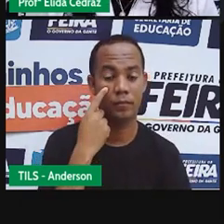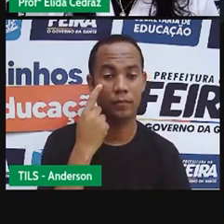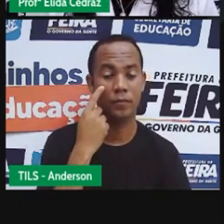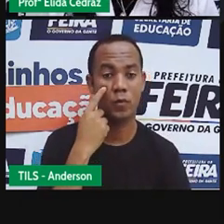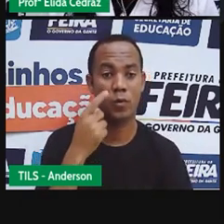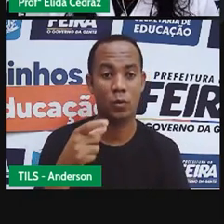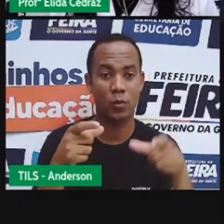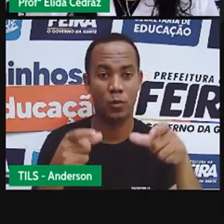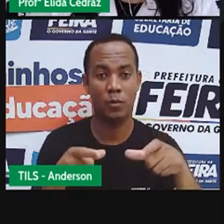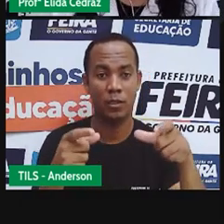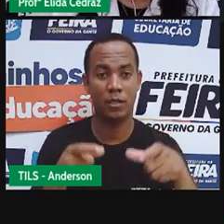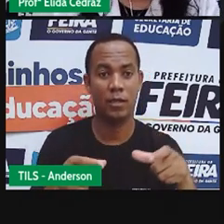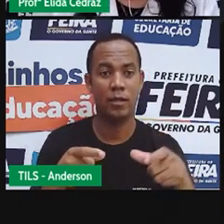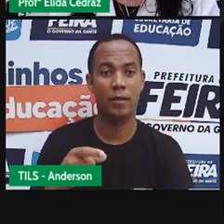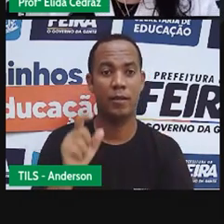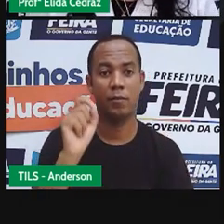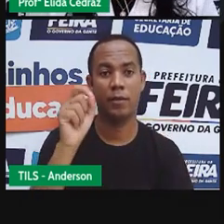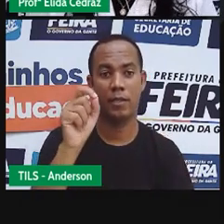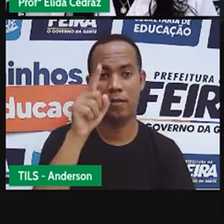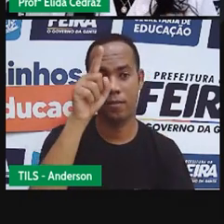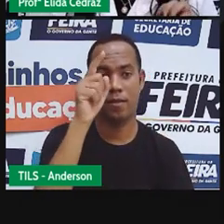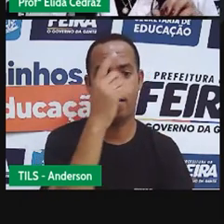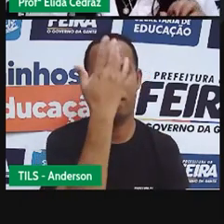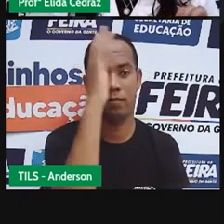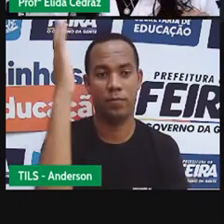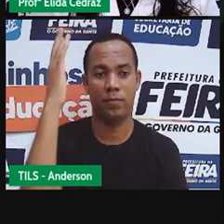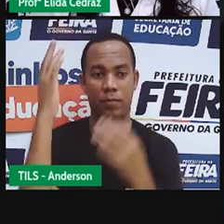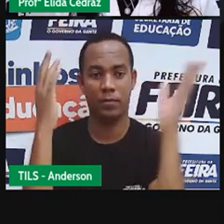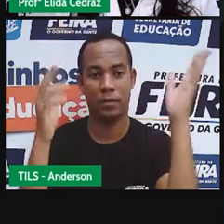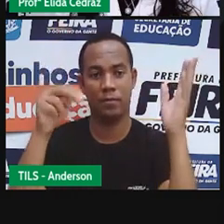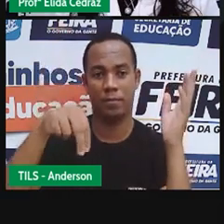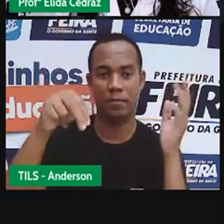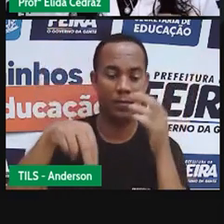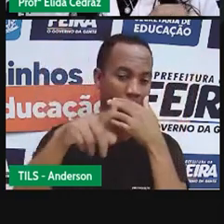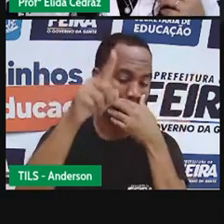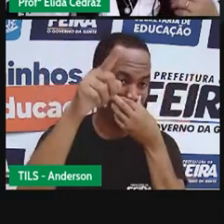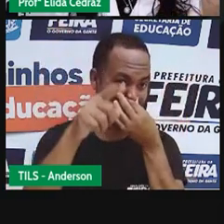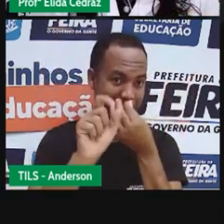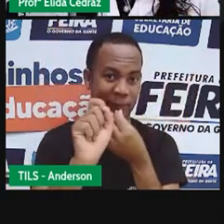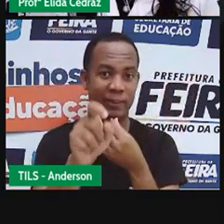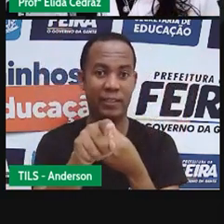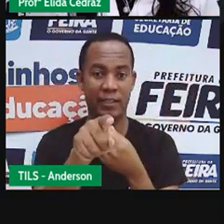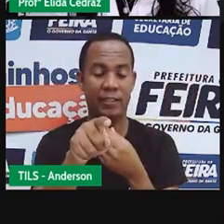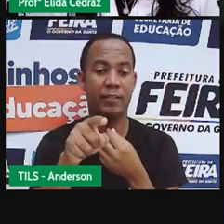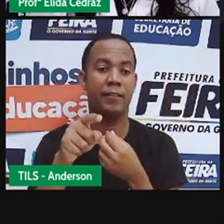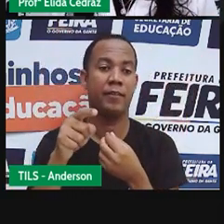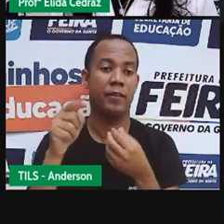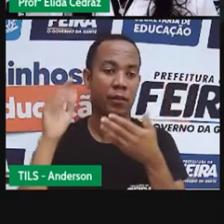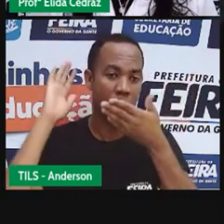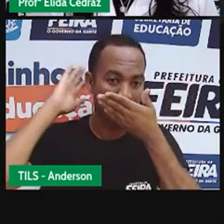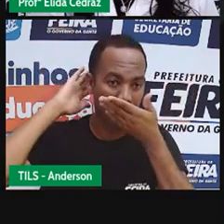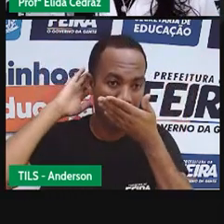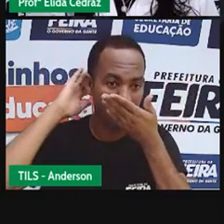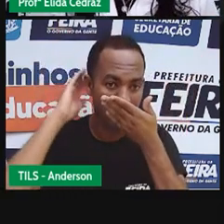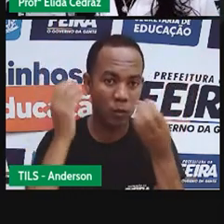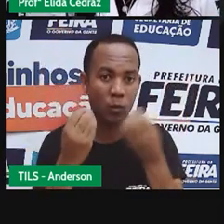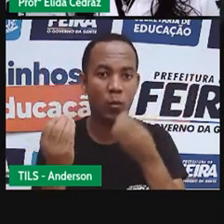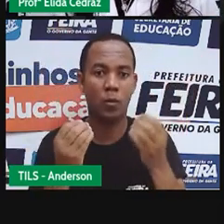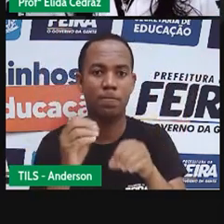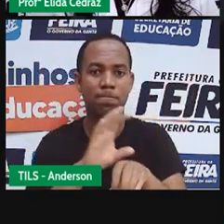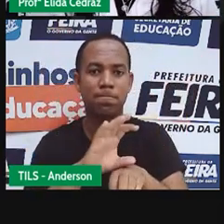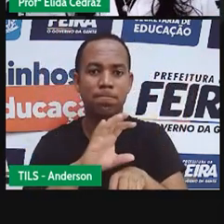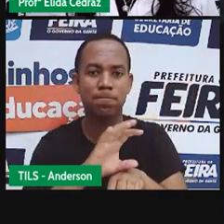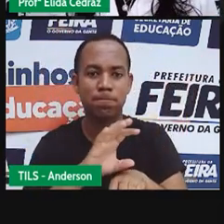de Minas Gerais, do Amazonas, onde os indígenas são qualificados para o mercado de